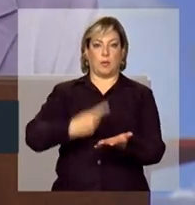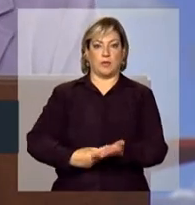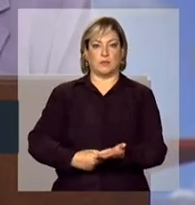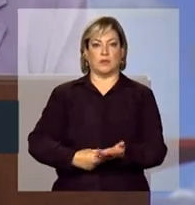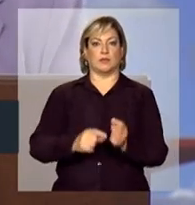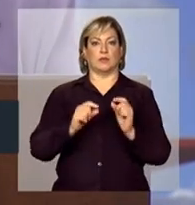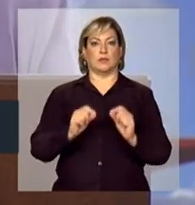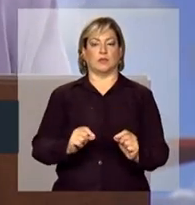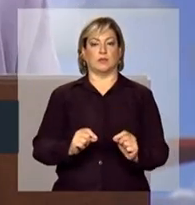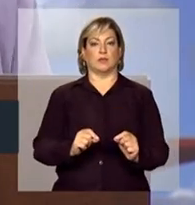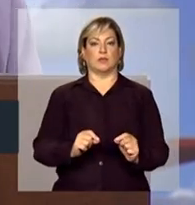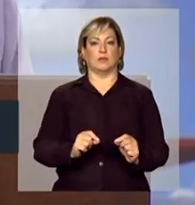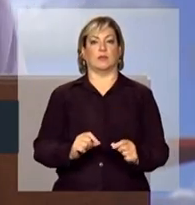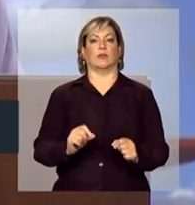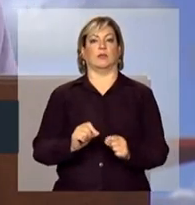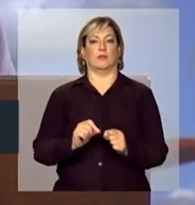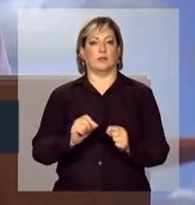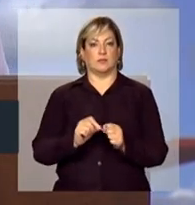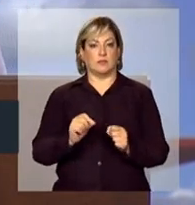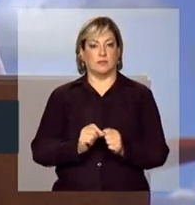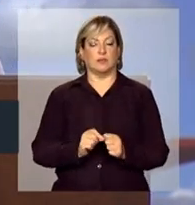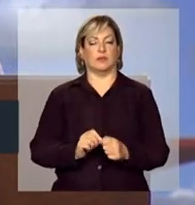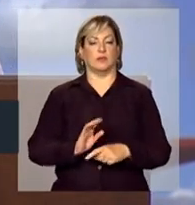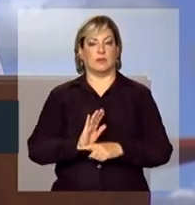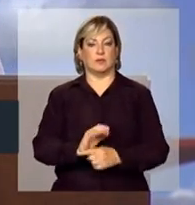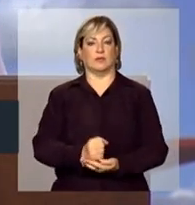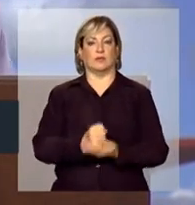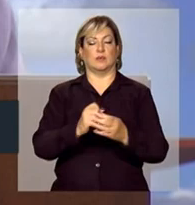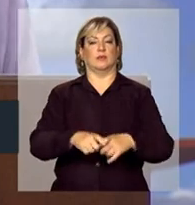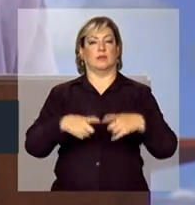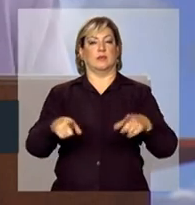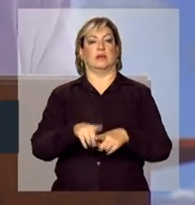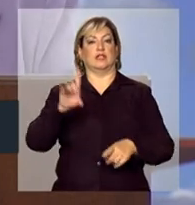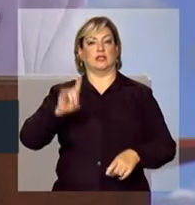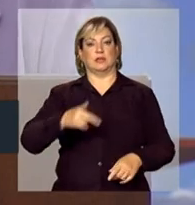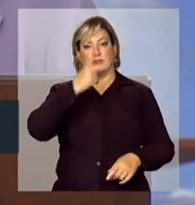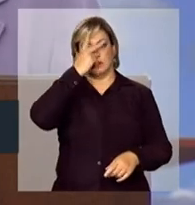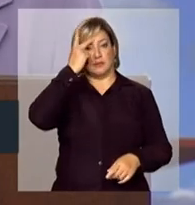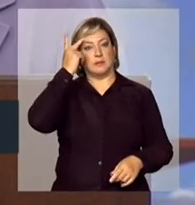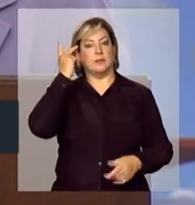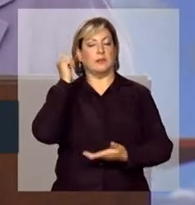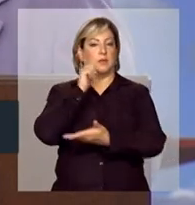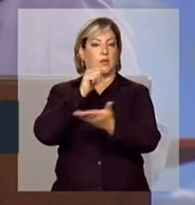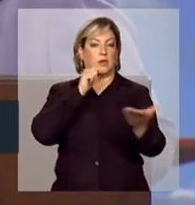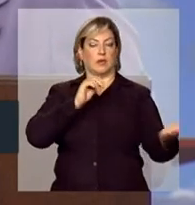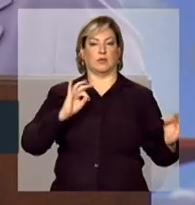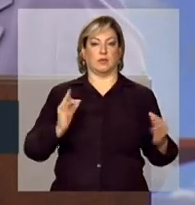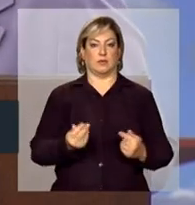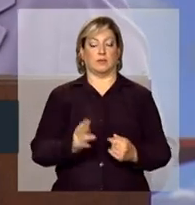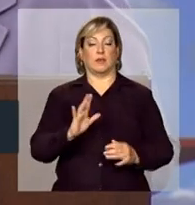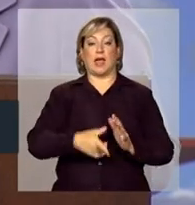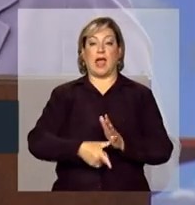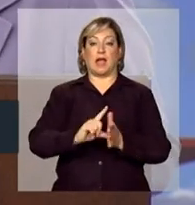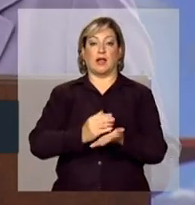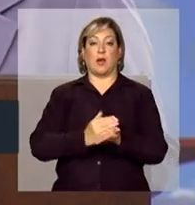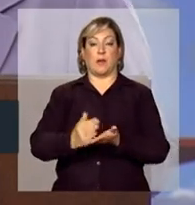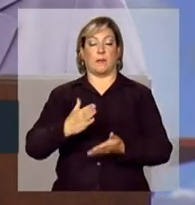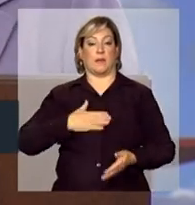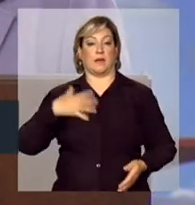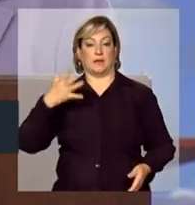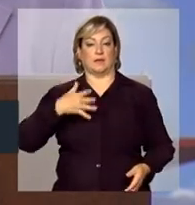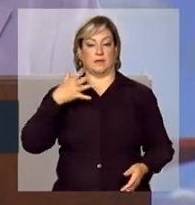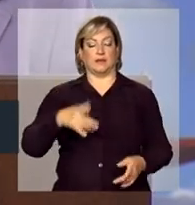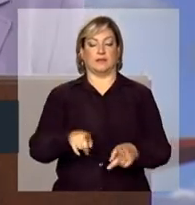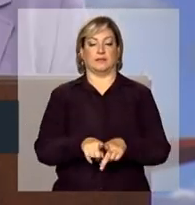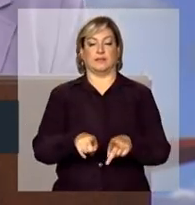com a consolidação e ampliação dos direitos das mulheres eu quero Antes de iniciar minha fala a senhora presidenta